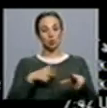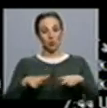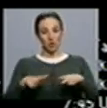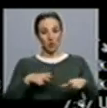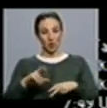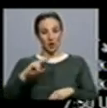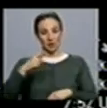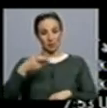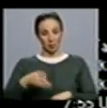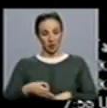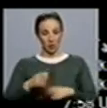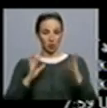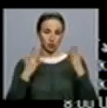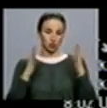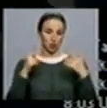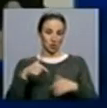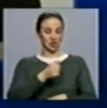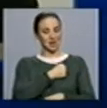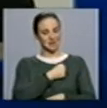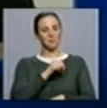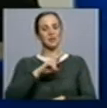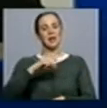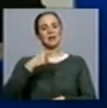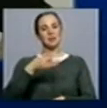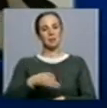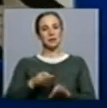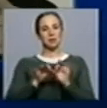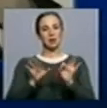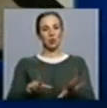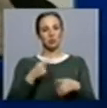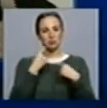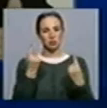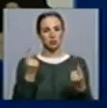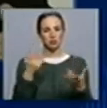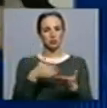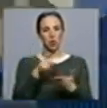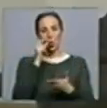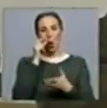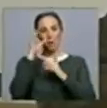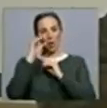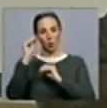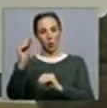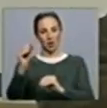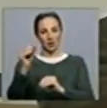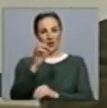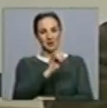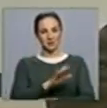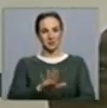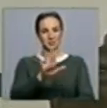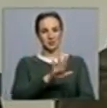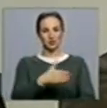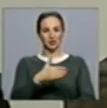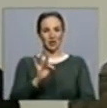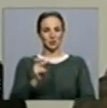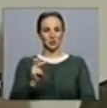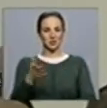RTP, isto é um elogio, obviamente, a esta casa, a RTP, tal como esteve presente na chegada do homem à Lua, eis as imagens de há 14